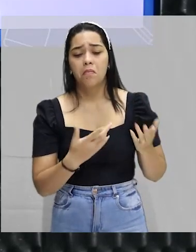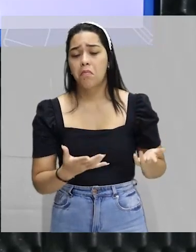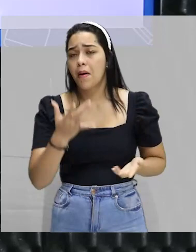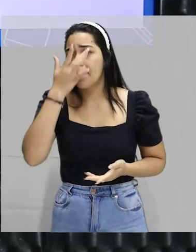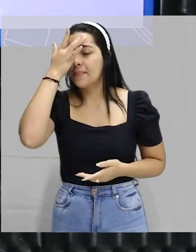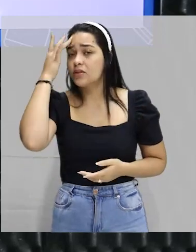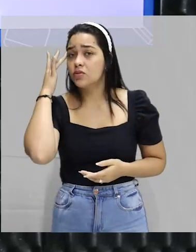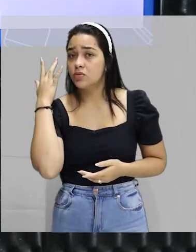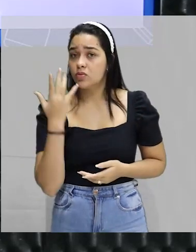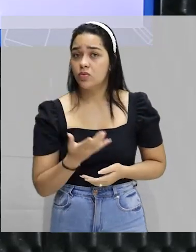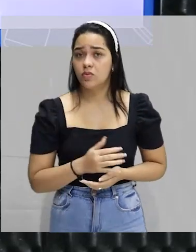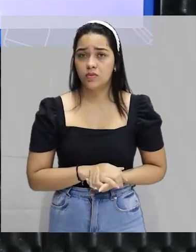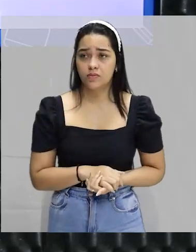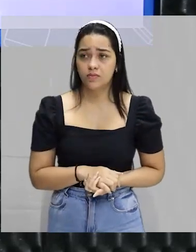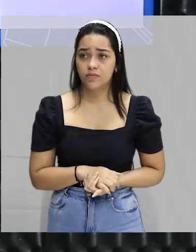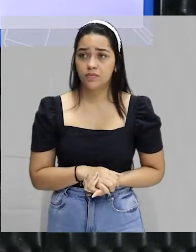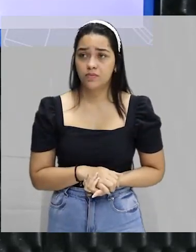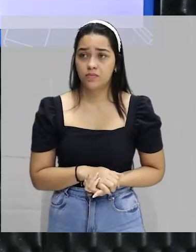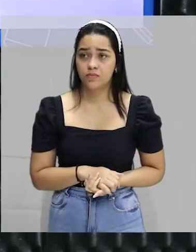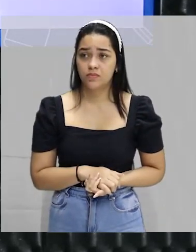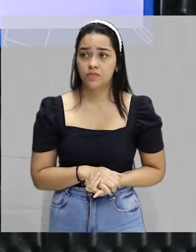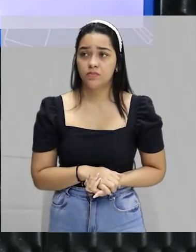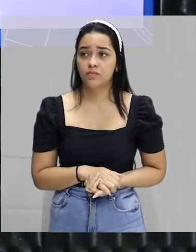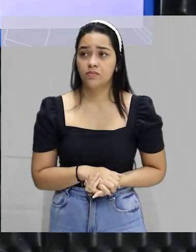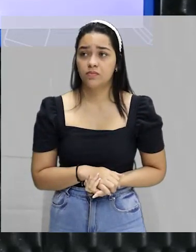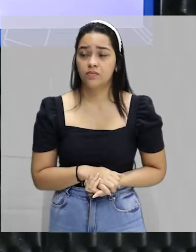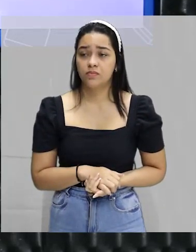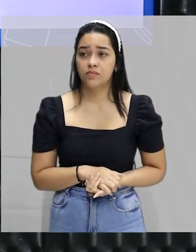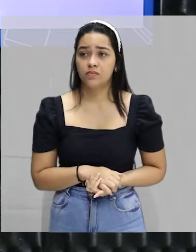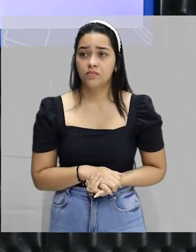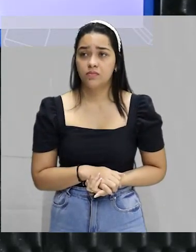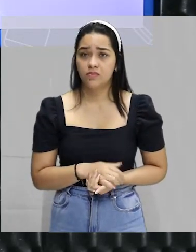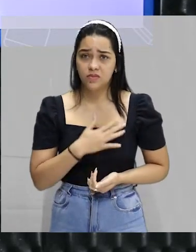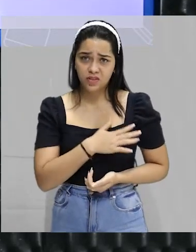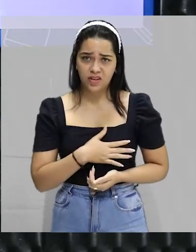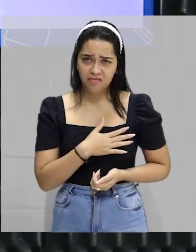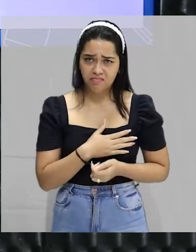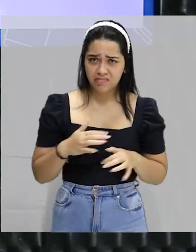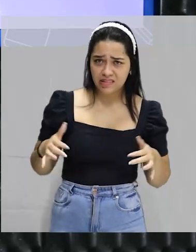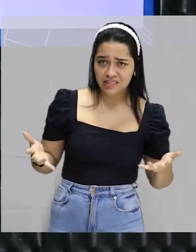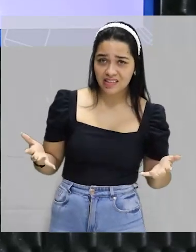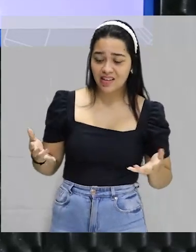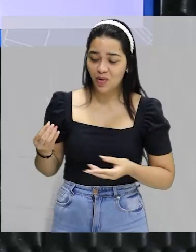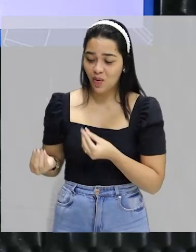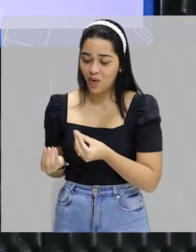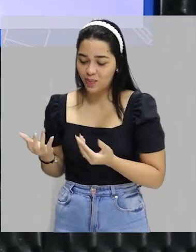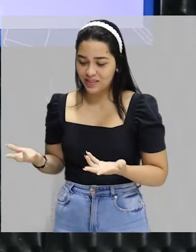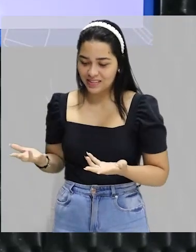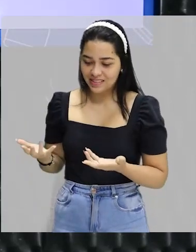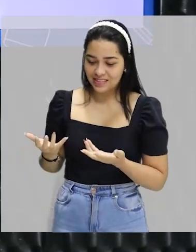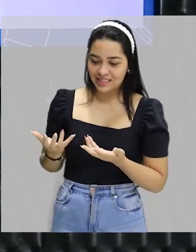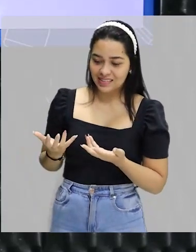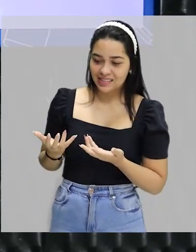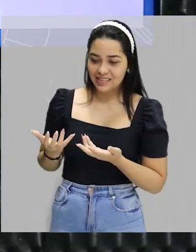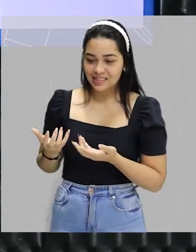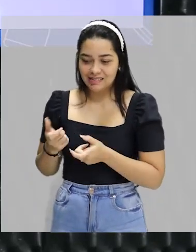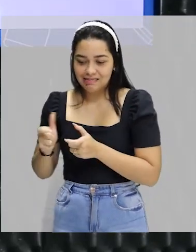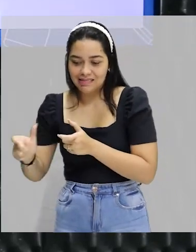alguém. Tananã, foi tananã. Gostaram do meu tananã? E aí, como é que fica, Lana?